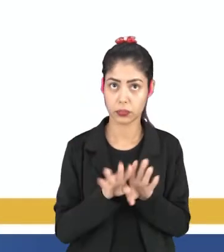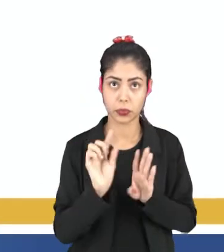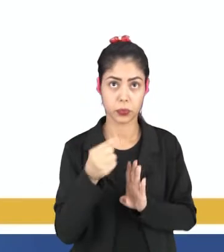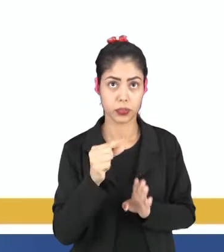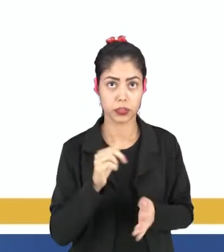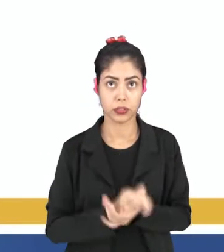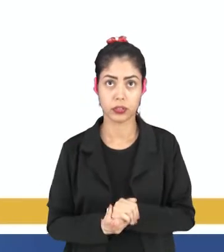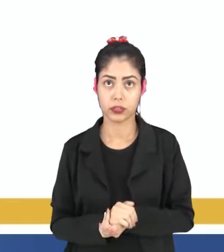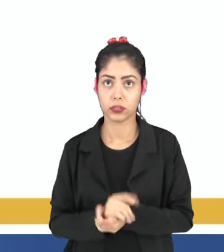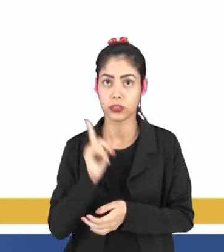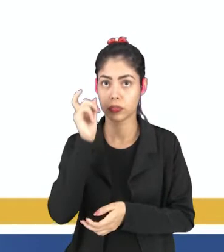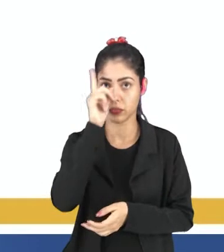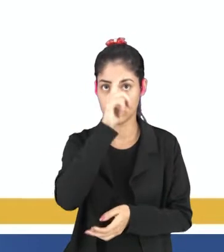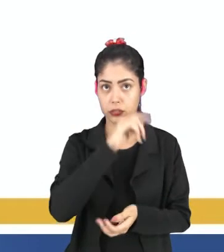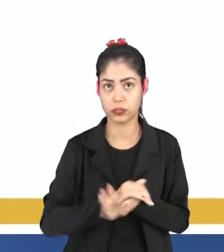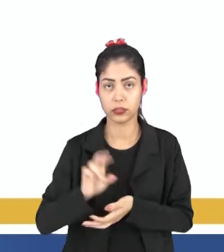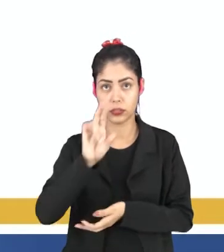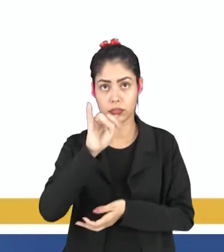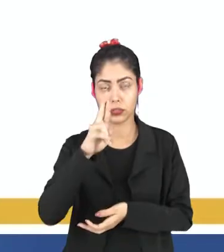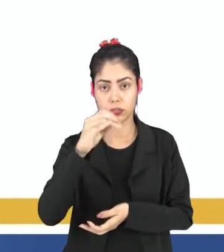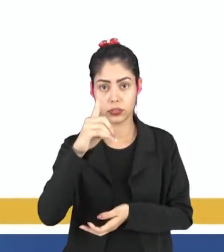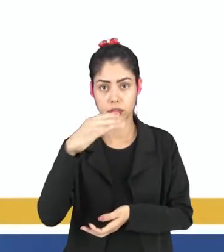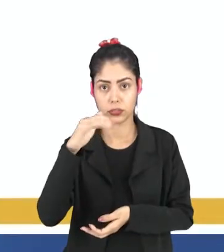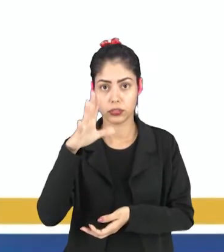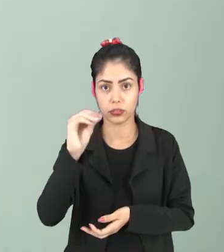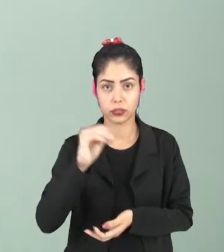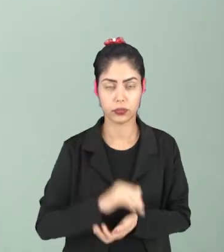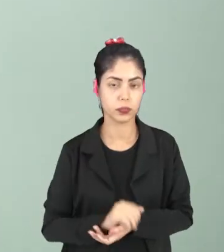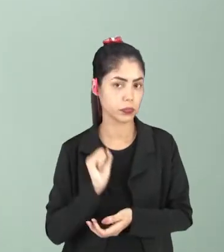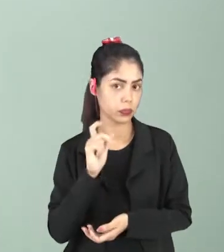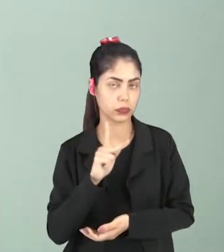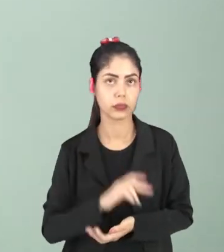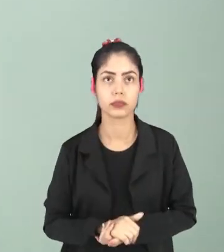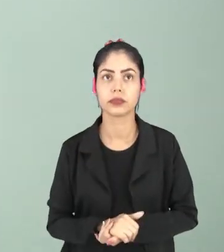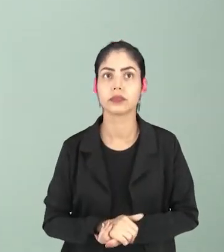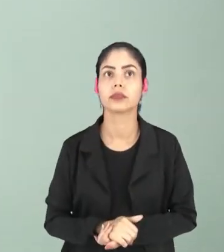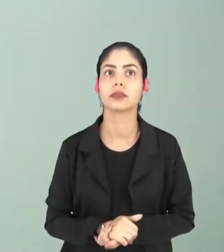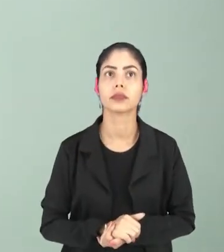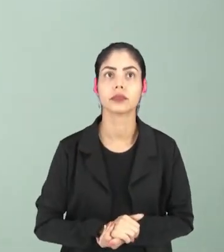pouco mais raro, conservação pelo uso de irradiação, tá?